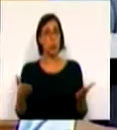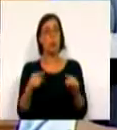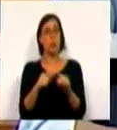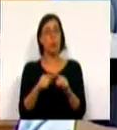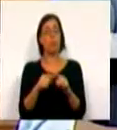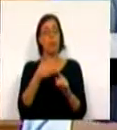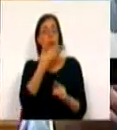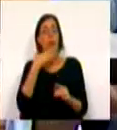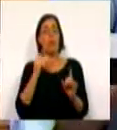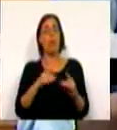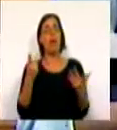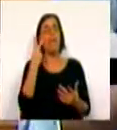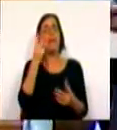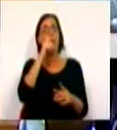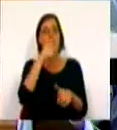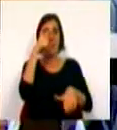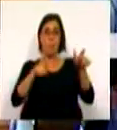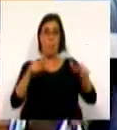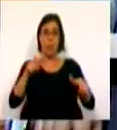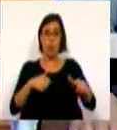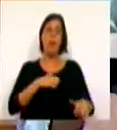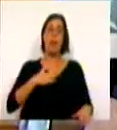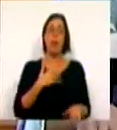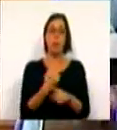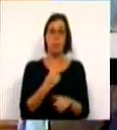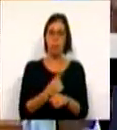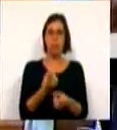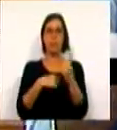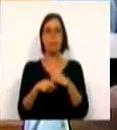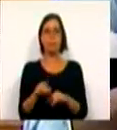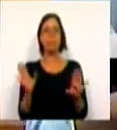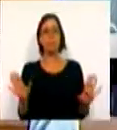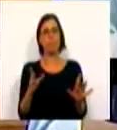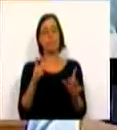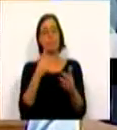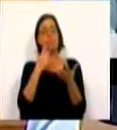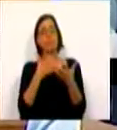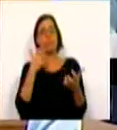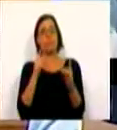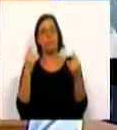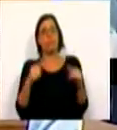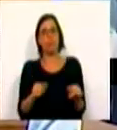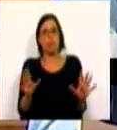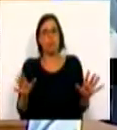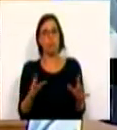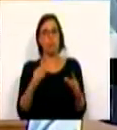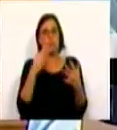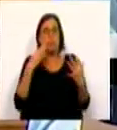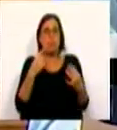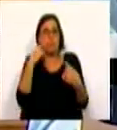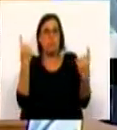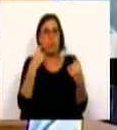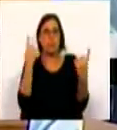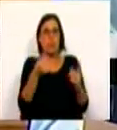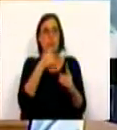estão a facilitar a vida aos cidadãos e às empresas e que destacaria, apenas por natureza simbólica,